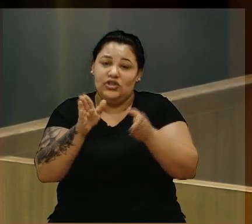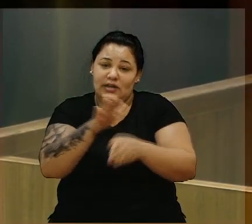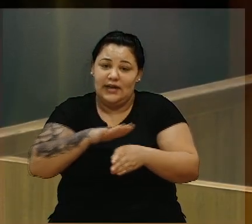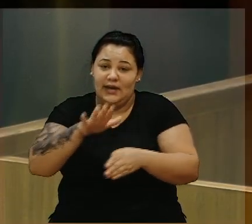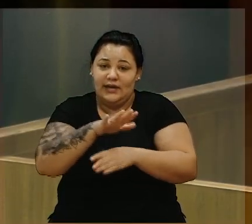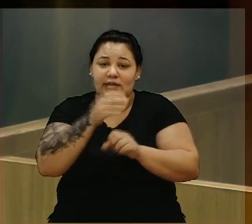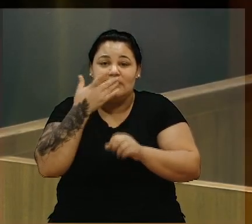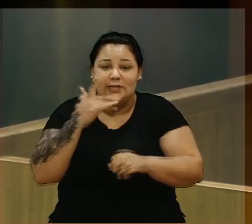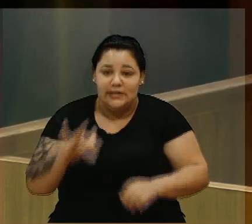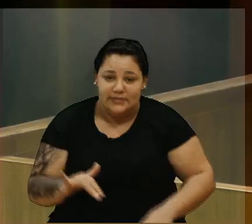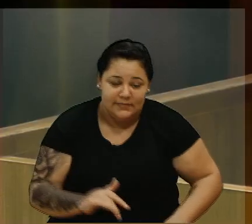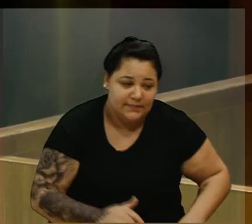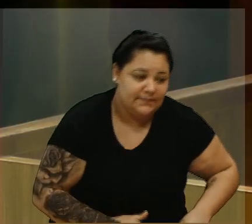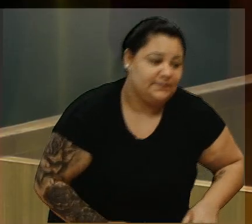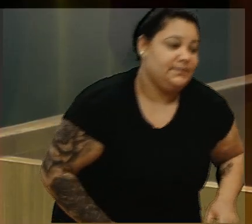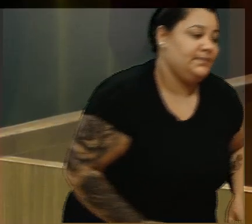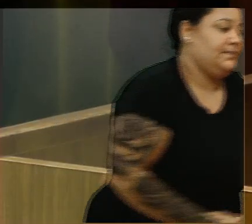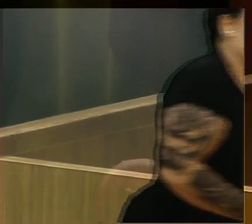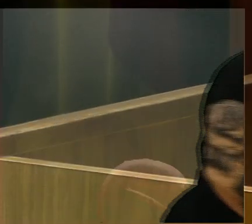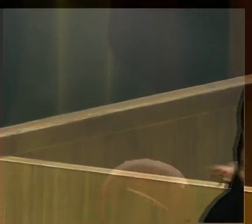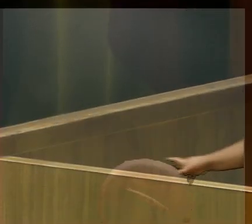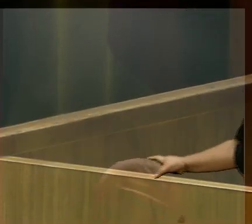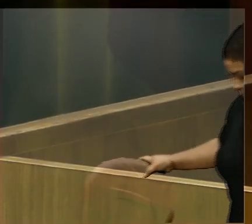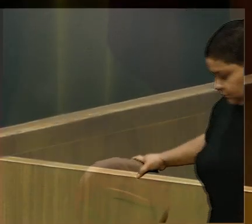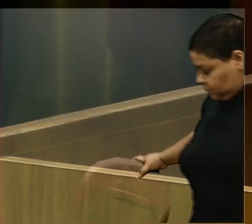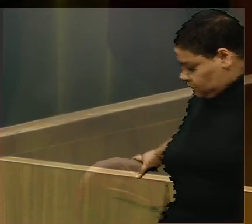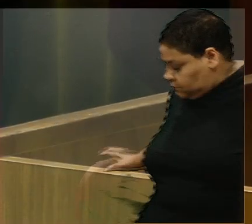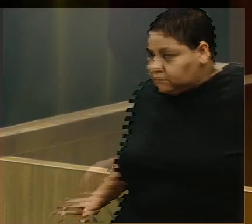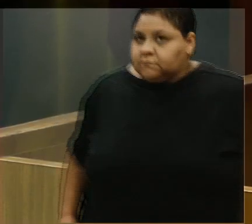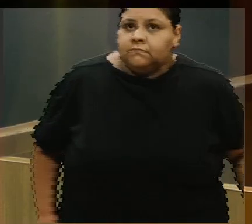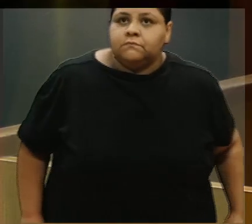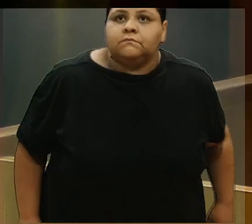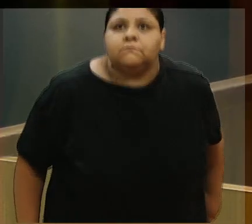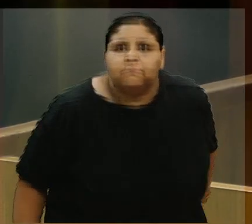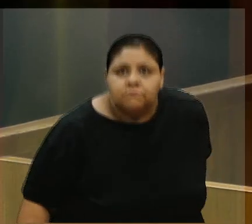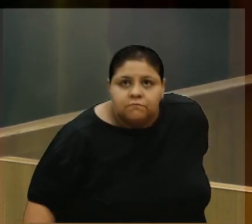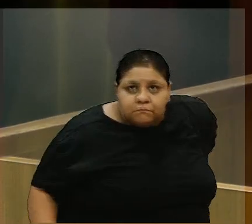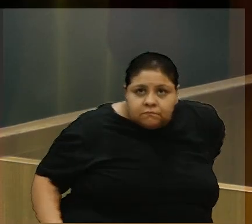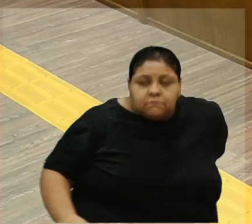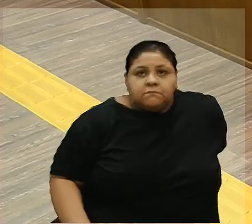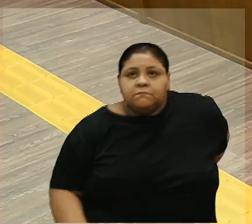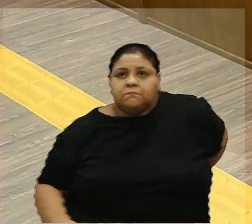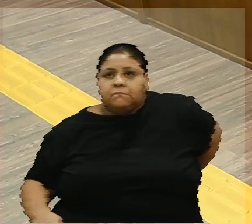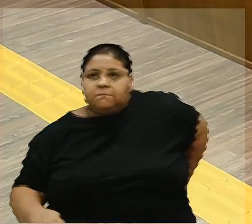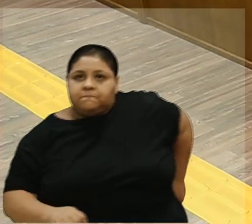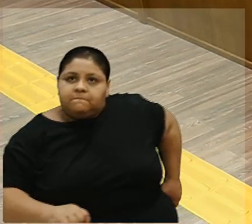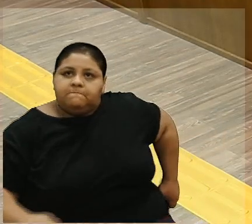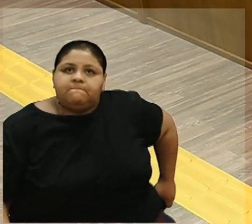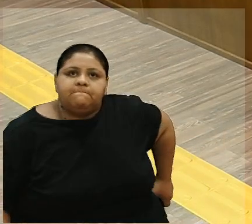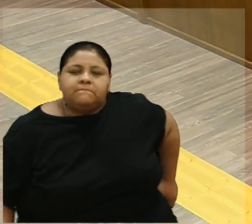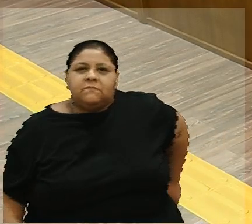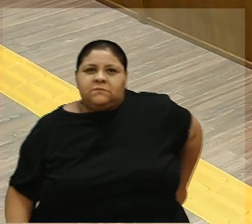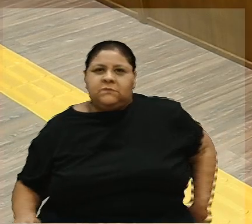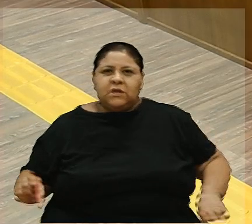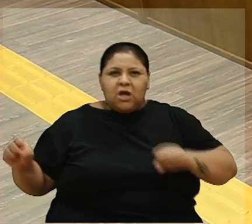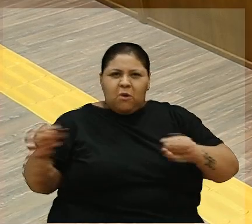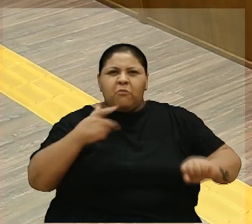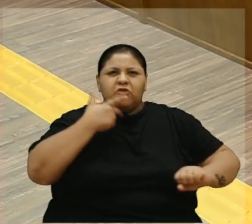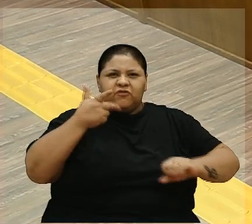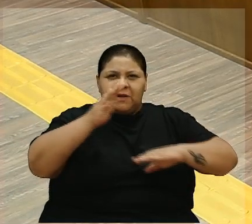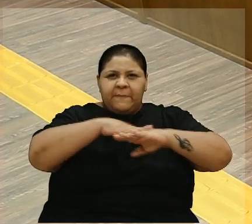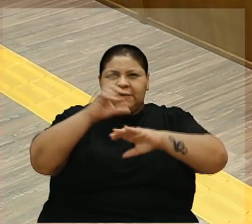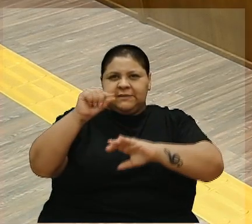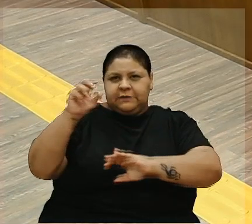infantil. Te retorno a palavra, Clayton, se tiver mais alguma situação, já que nós temos ainda 10 minutos, não sei se a Rita tem mais